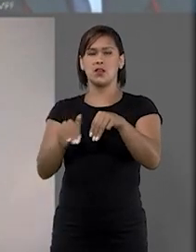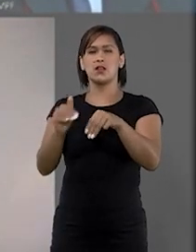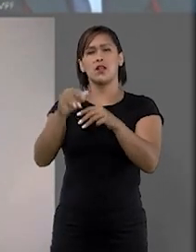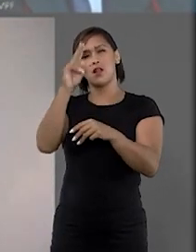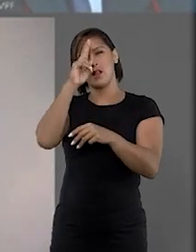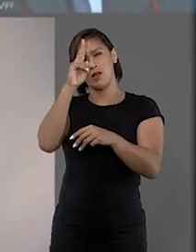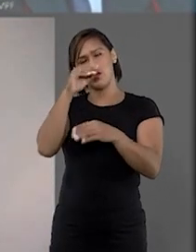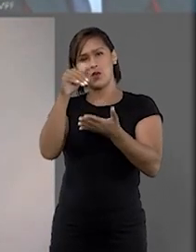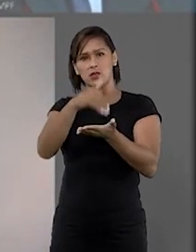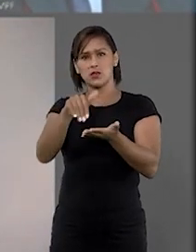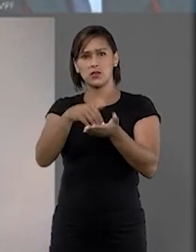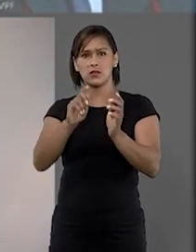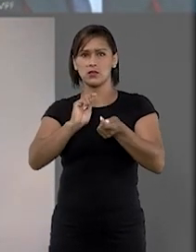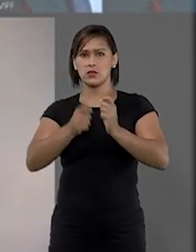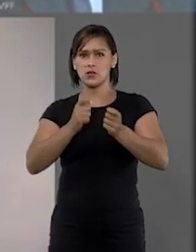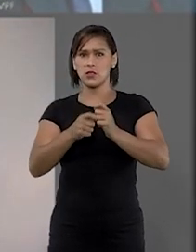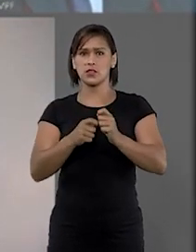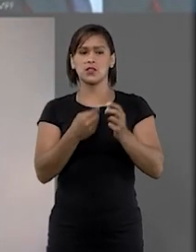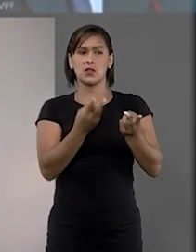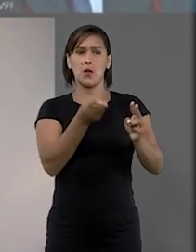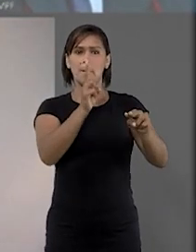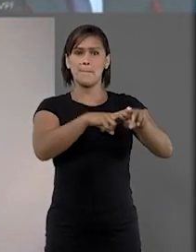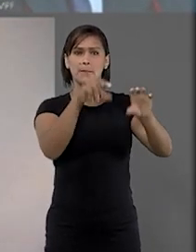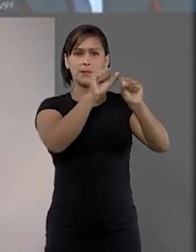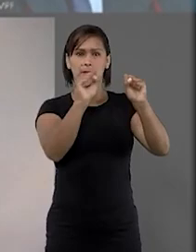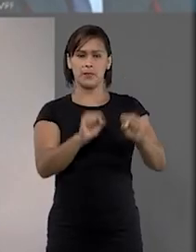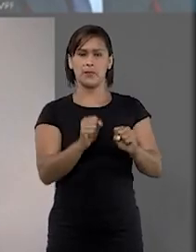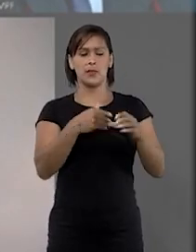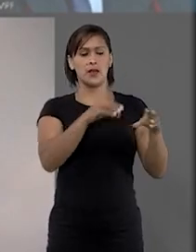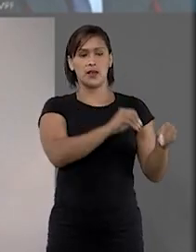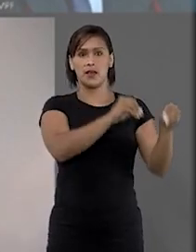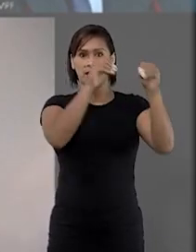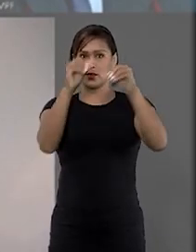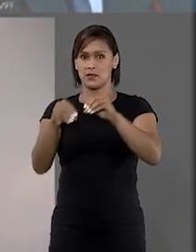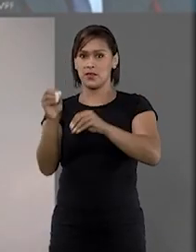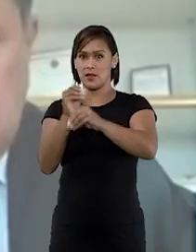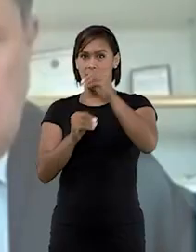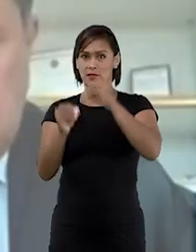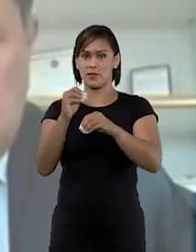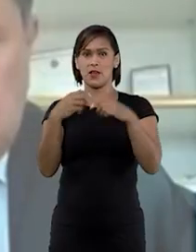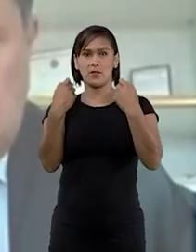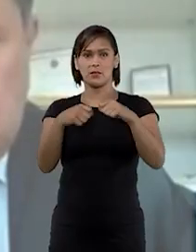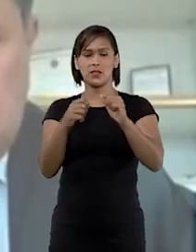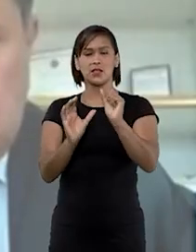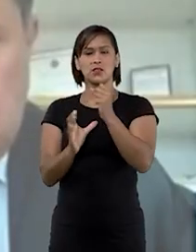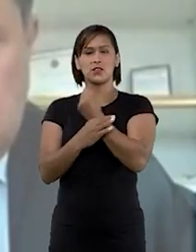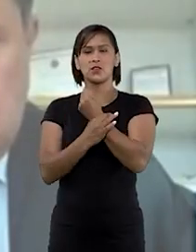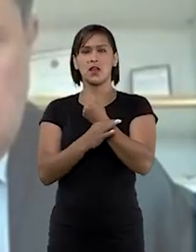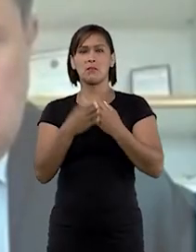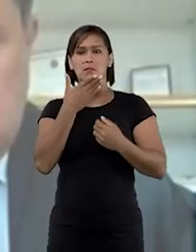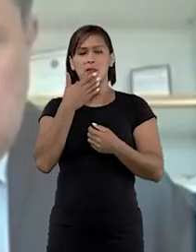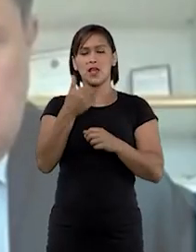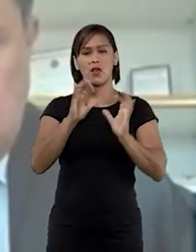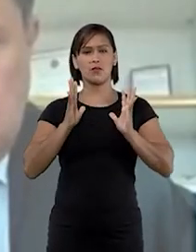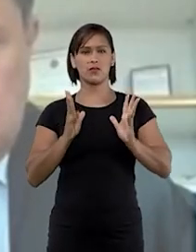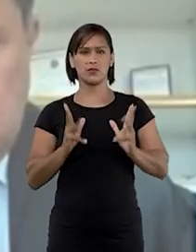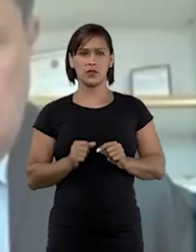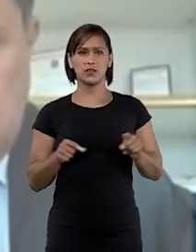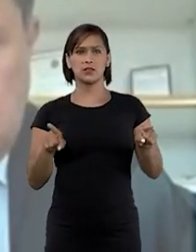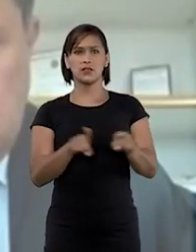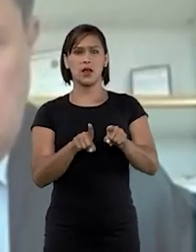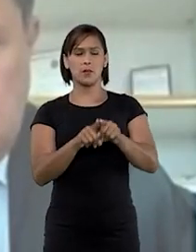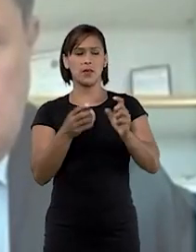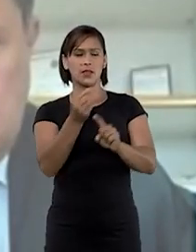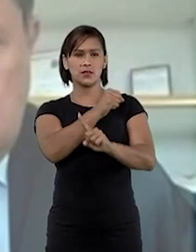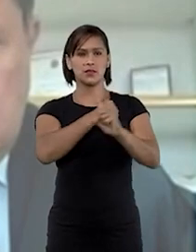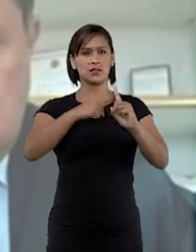ressaltou que segundo o secretário de Administração Penitenciária a transferência foi necessária para assegurar melhores condições sanitárias